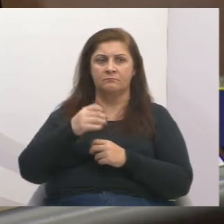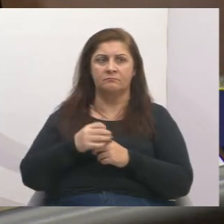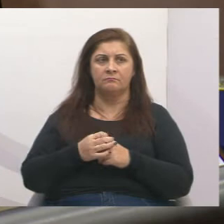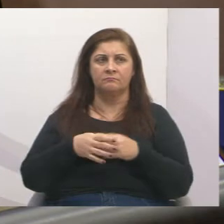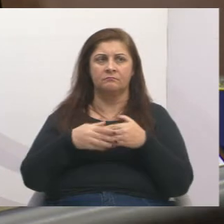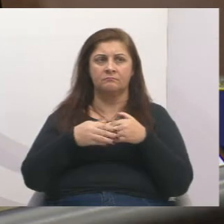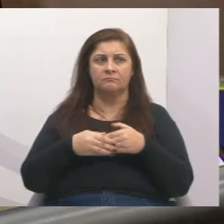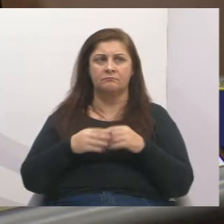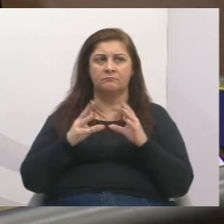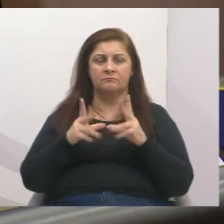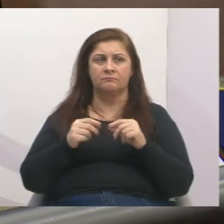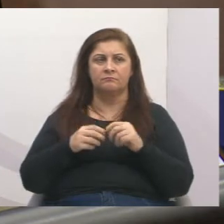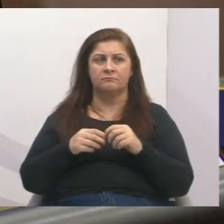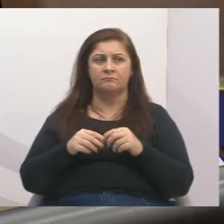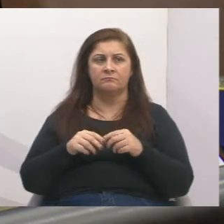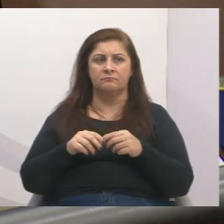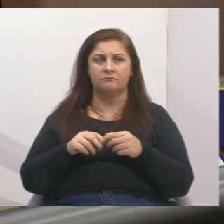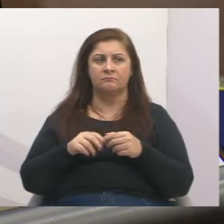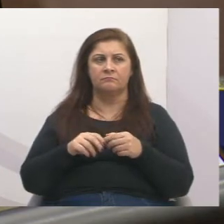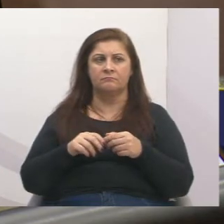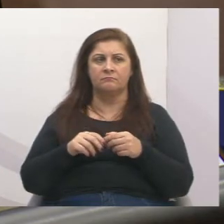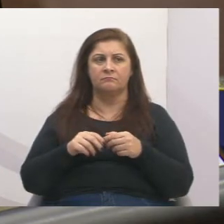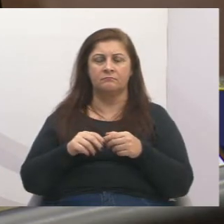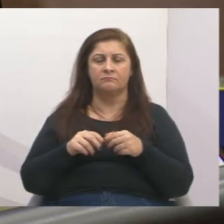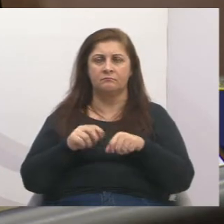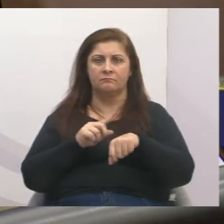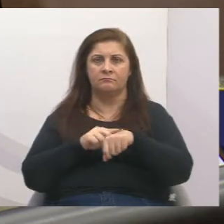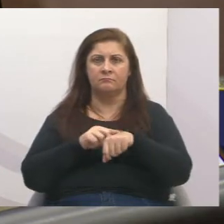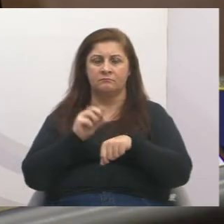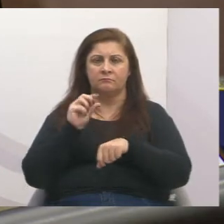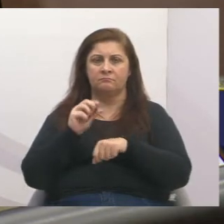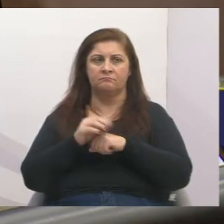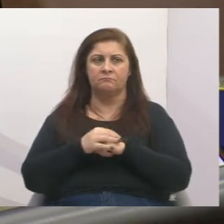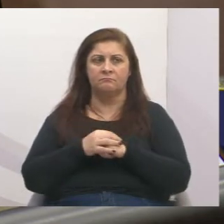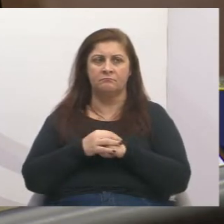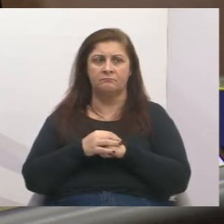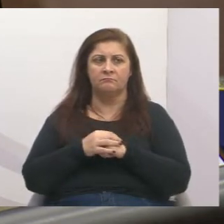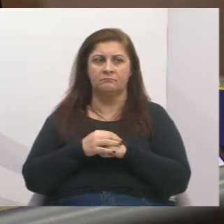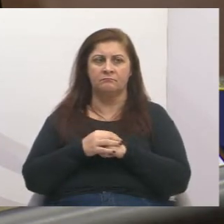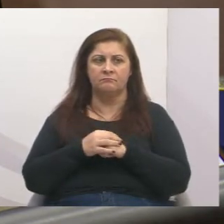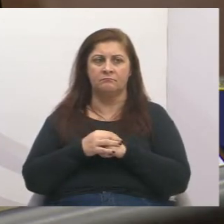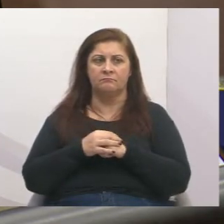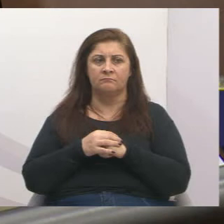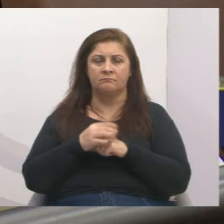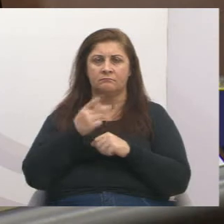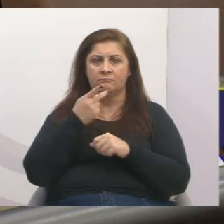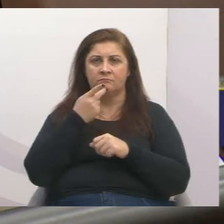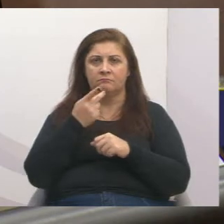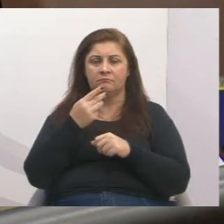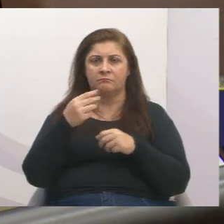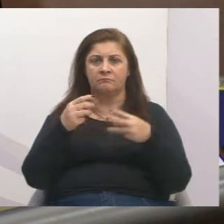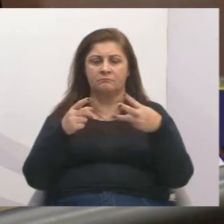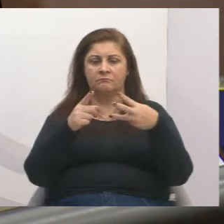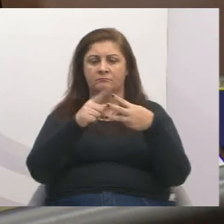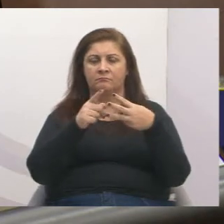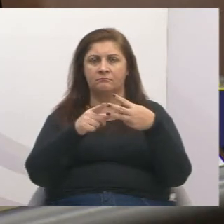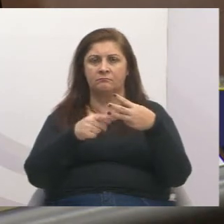a todos. Como o tempo é curto, eu vou dividir em 3 tópicos aqui que eu quero